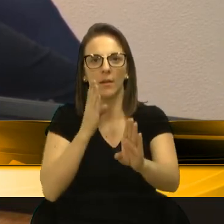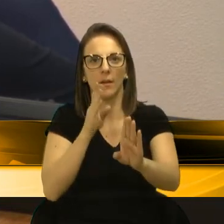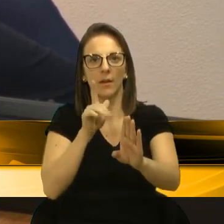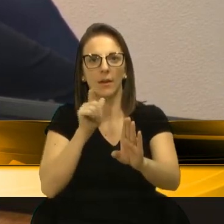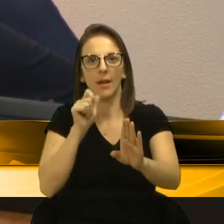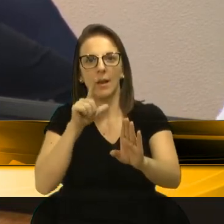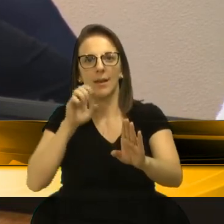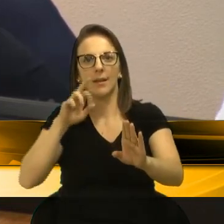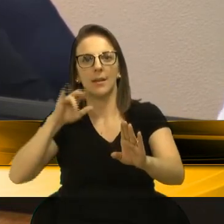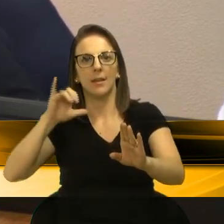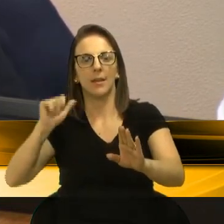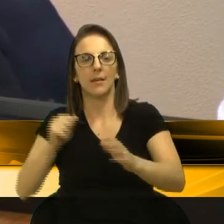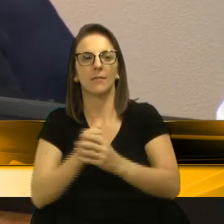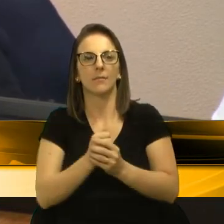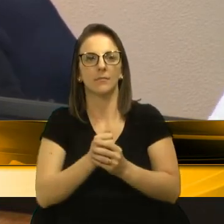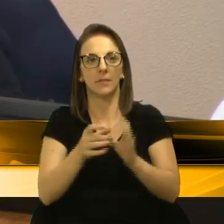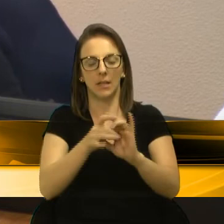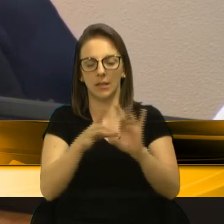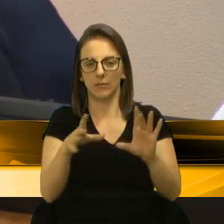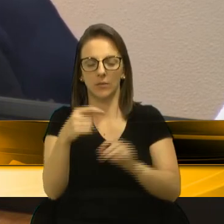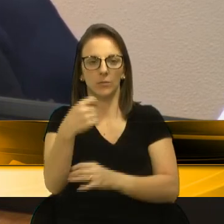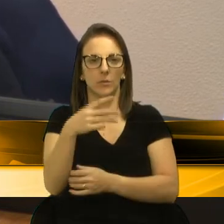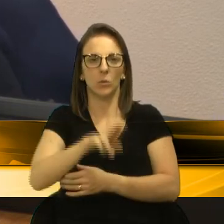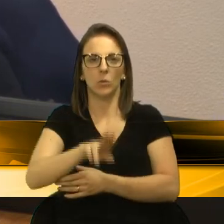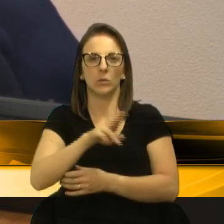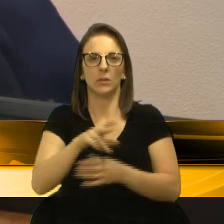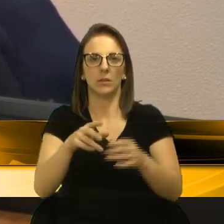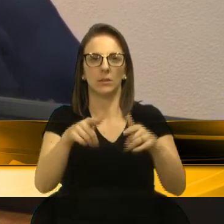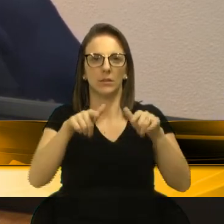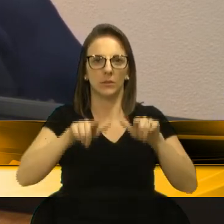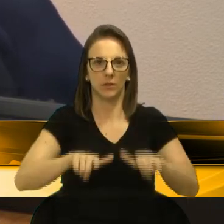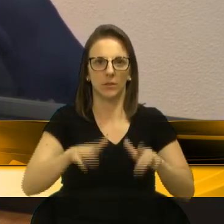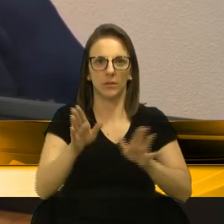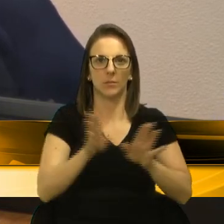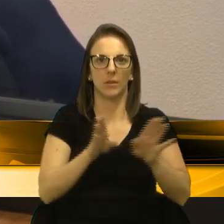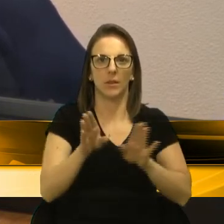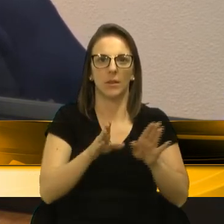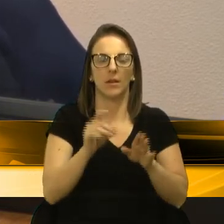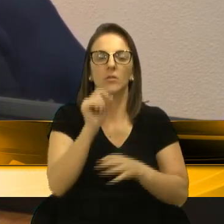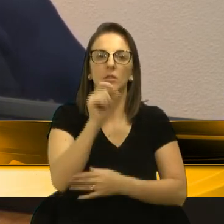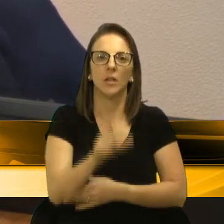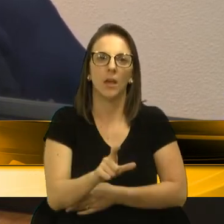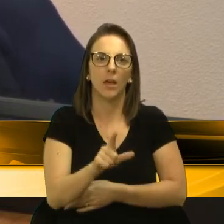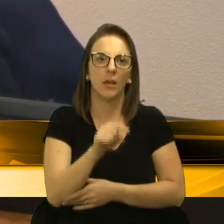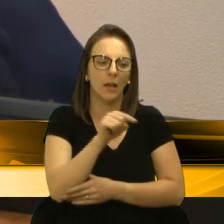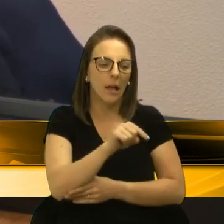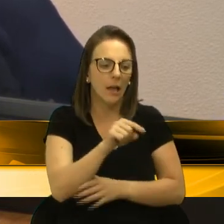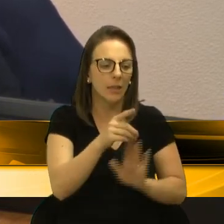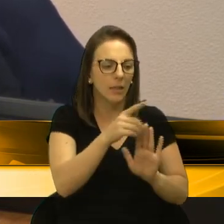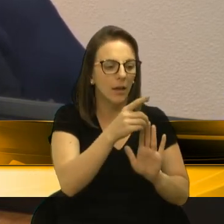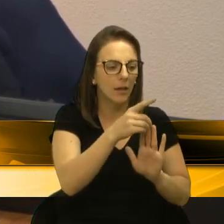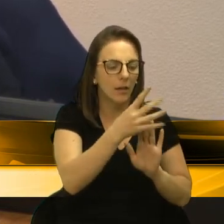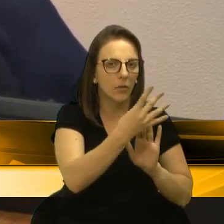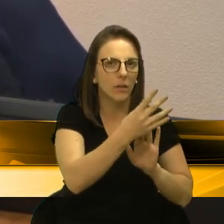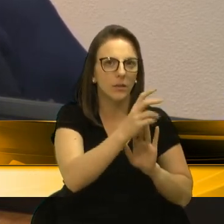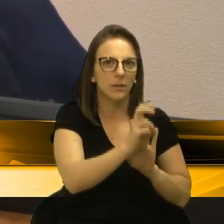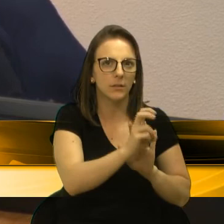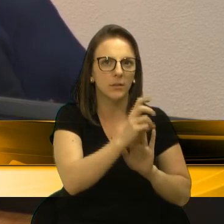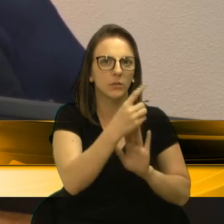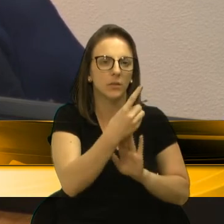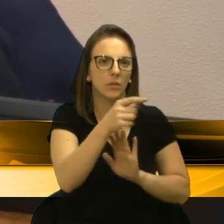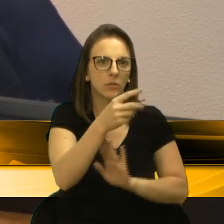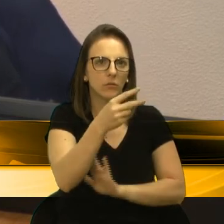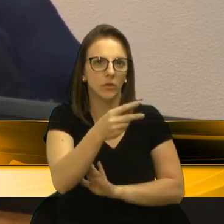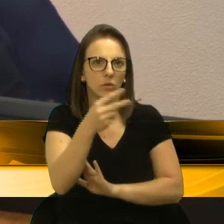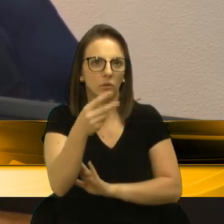certificado de acessibilidade os estabelecimentos instalados nas edificações referidas no artigo 13 do Decreto 45.122 de